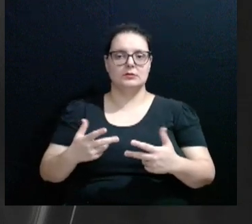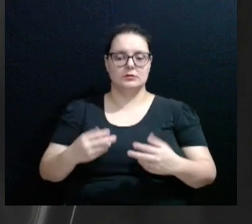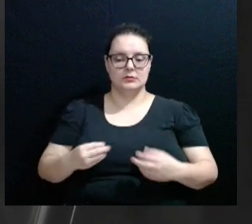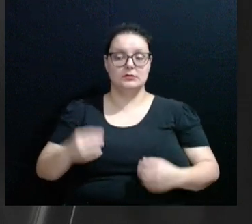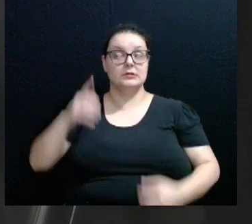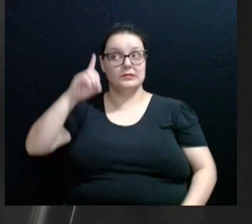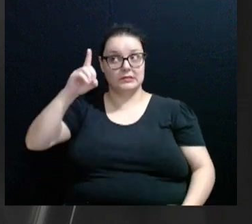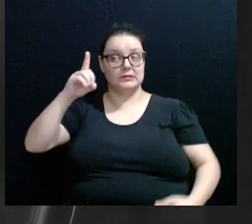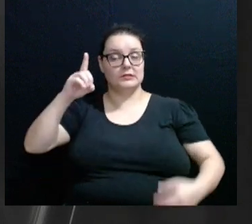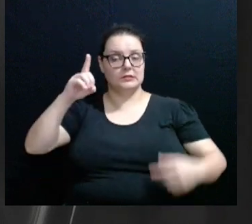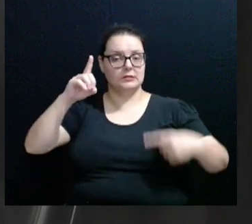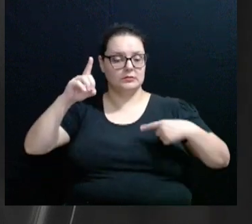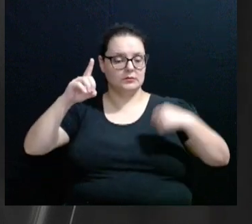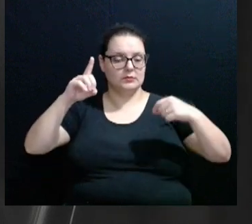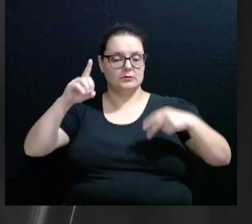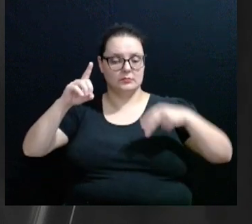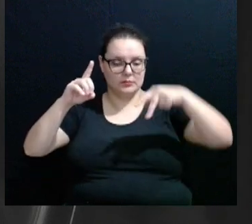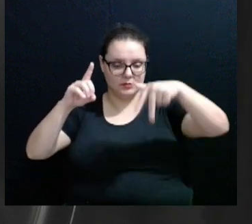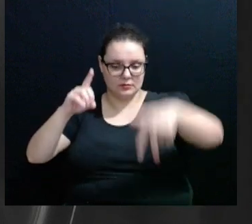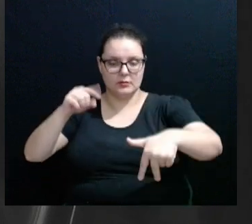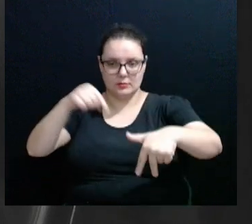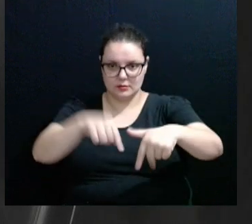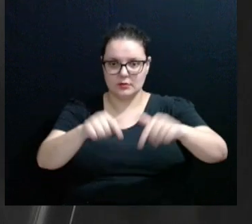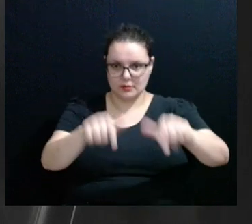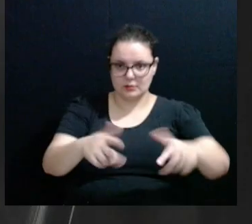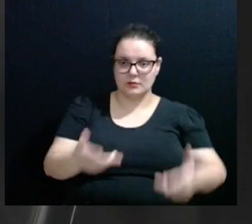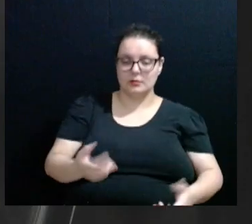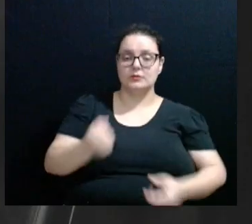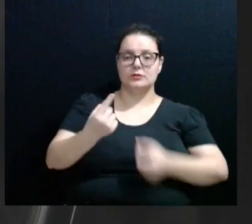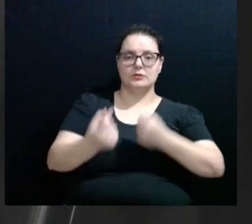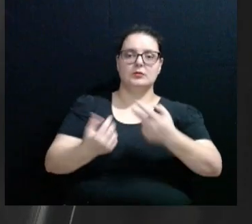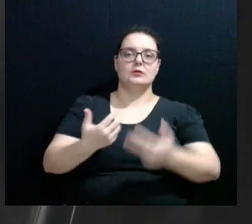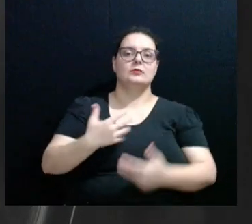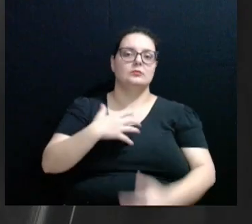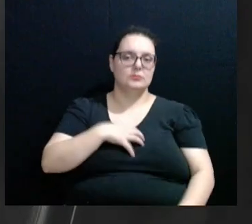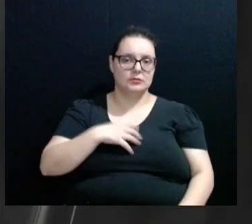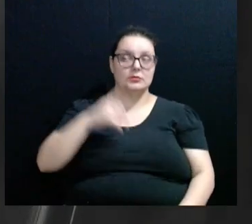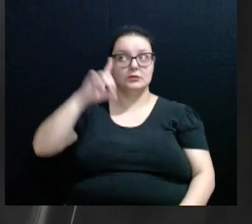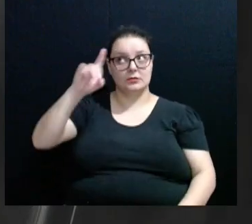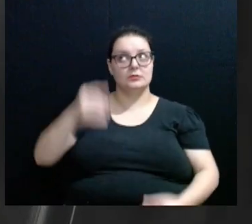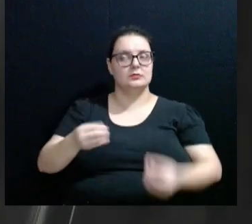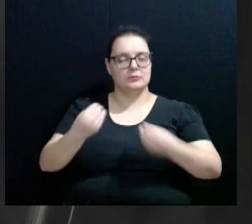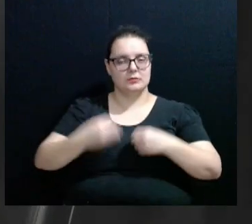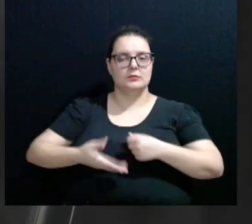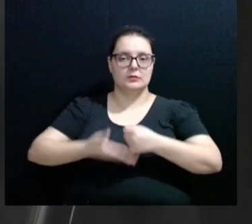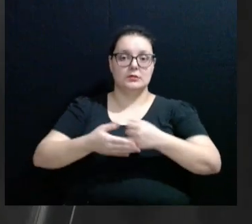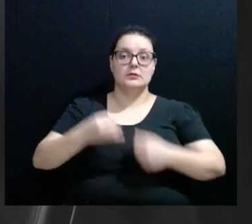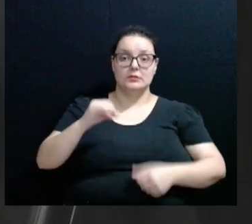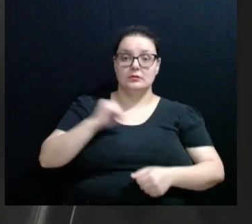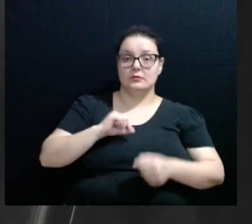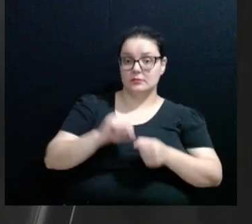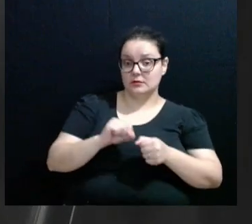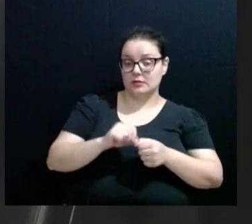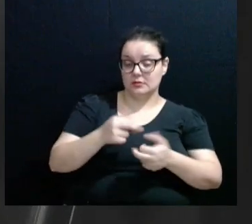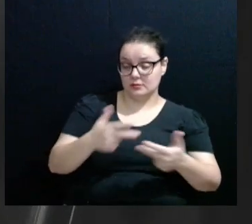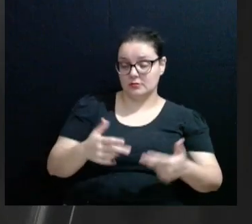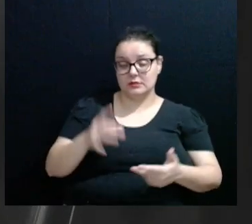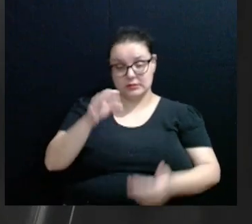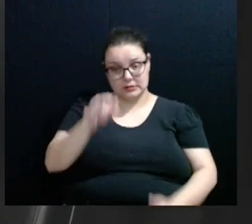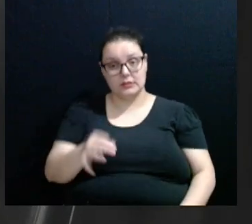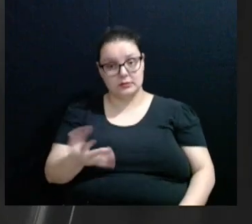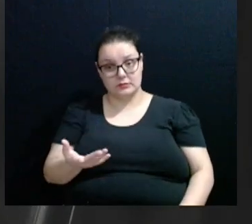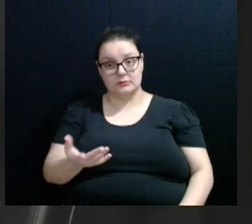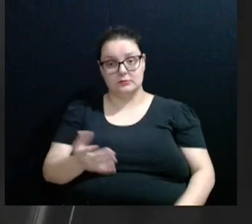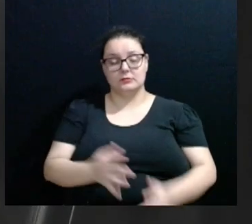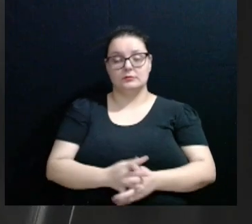Deus me colocou lá, é porque de alguma forma Ele vai me sustentar se eu fizer as coisas certas. E uma vez